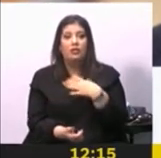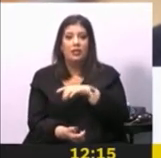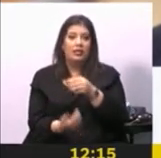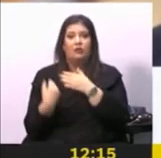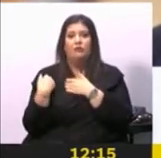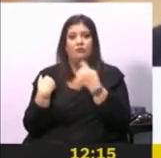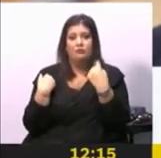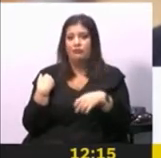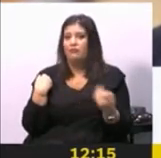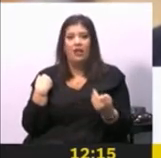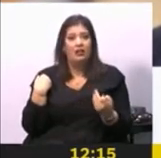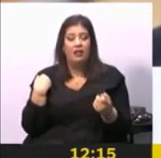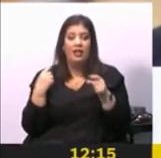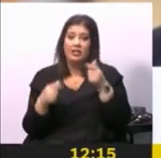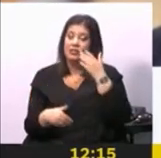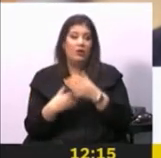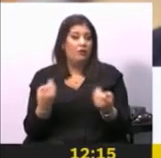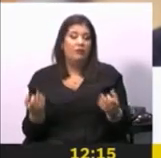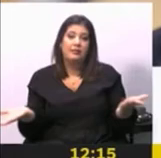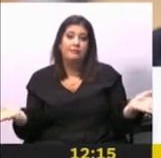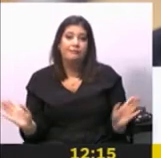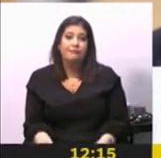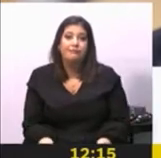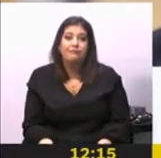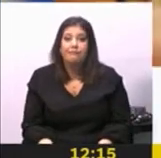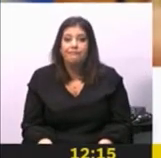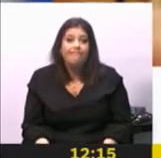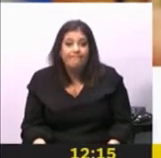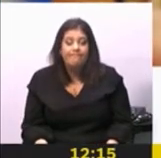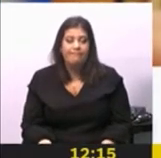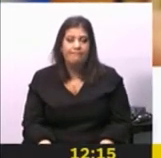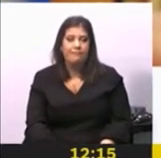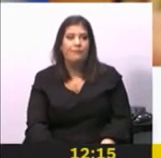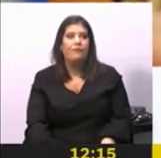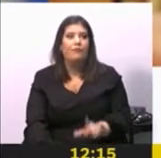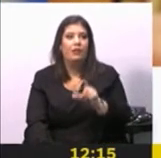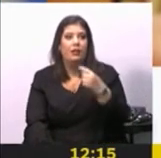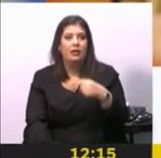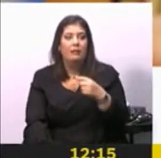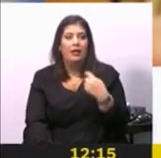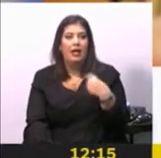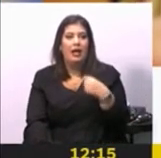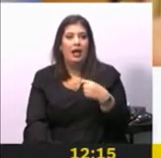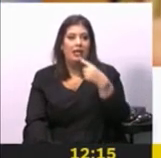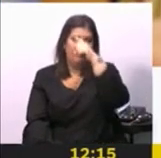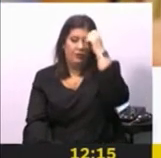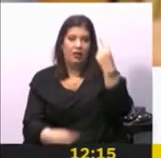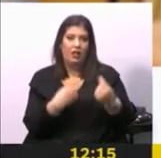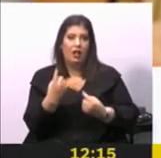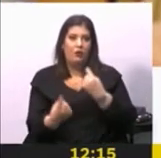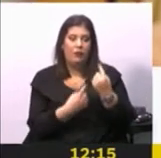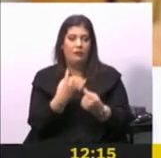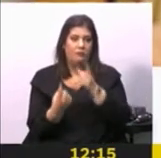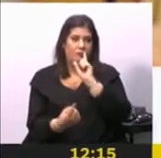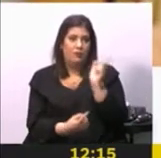sejam assumidas. É só isso que posso inferir de todo este caso. Há também, Karina Carvalho, alguma dificuldade, porque nós sabemos